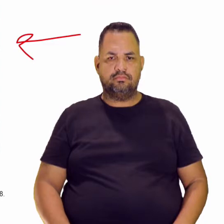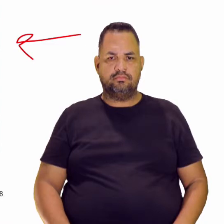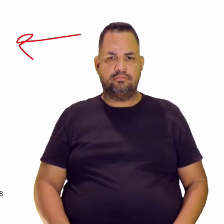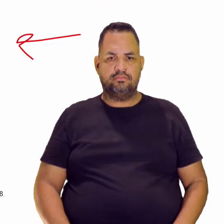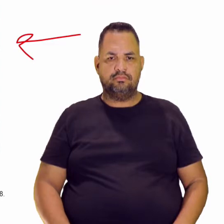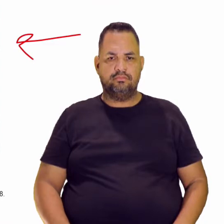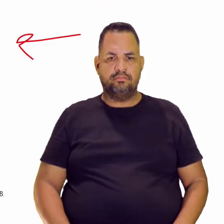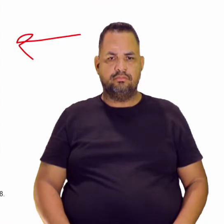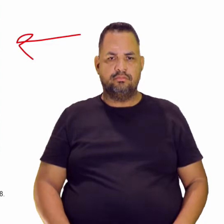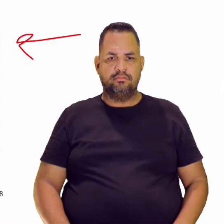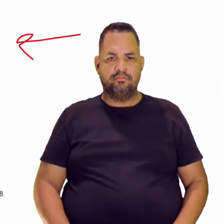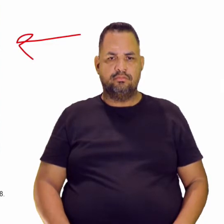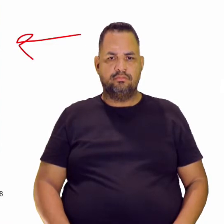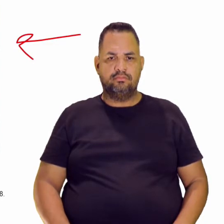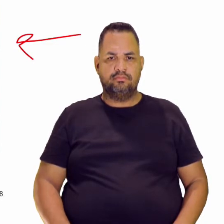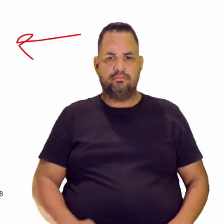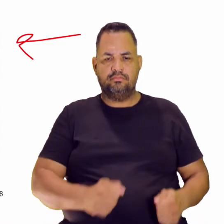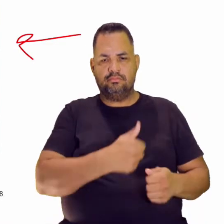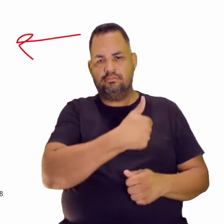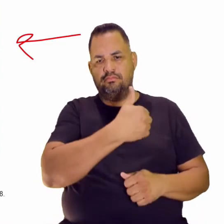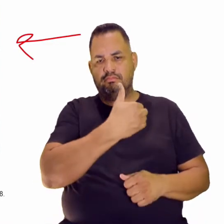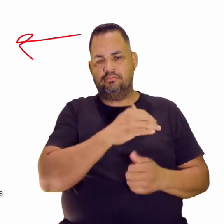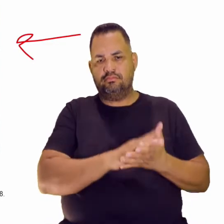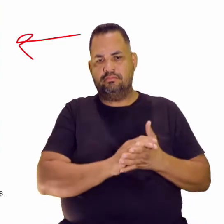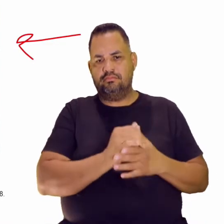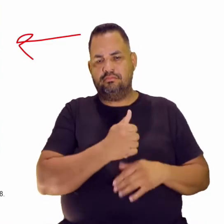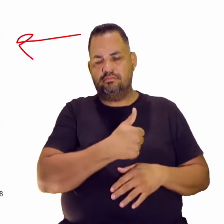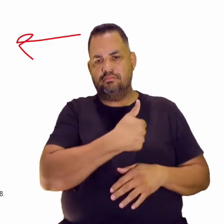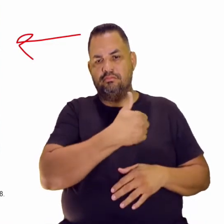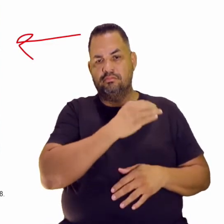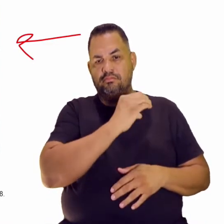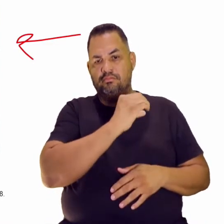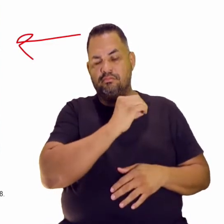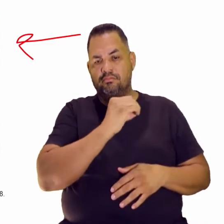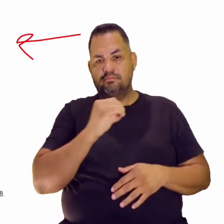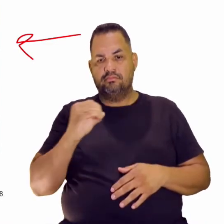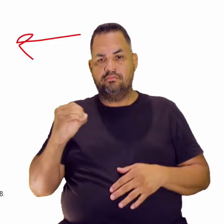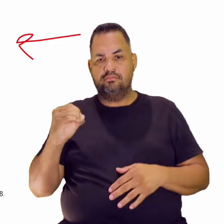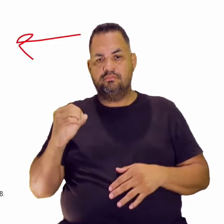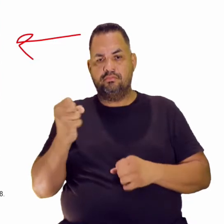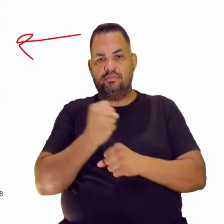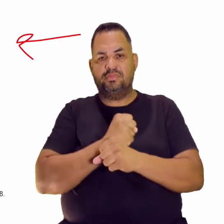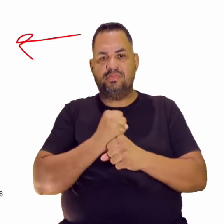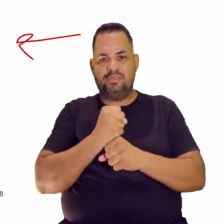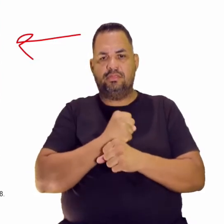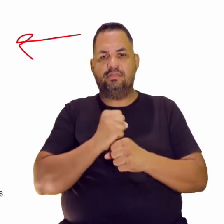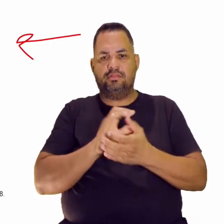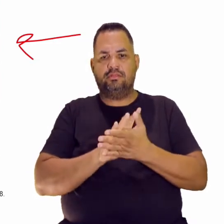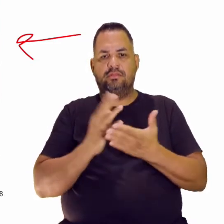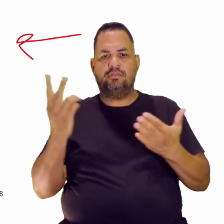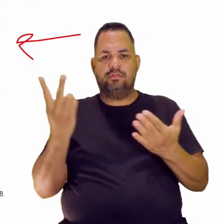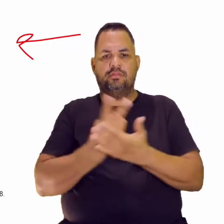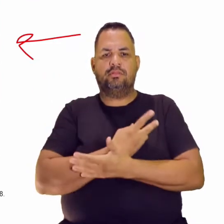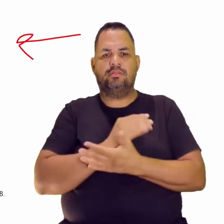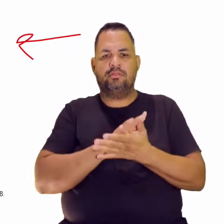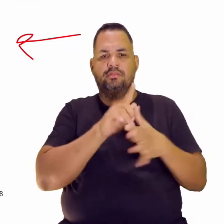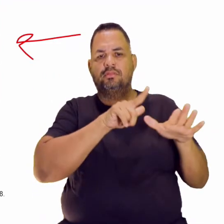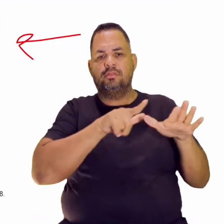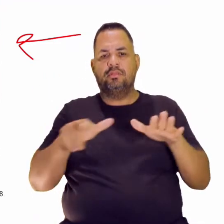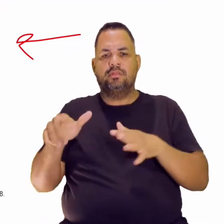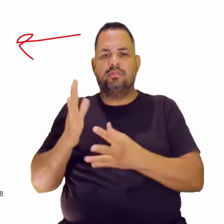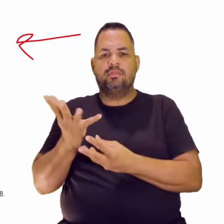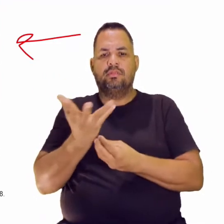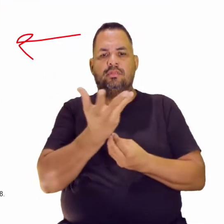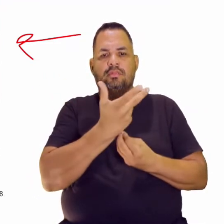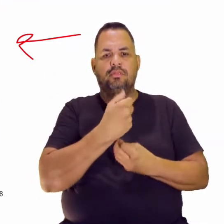estamos no centenário, atualmente estamos aqui fazem 100 anos que aconteceu aqui essa Semana de Arte Moderna, que a